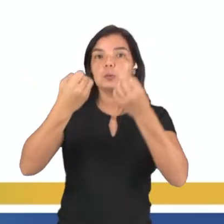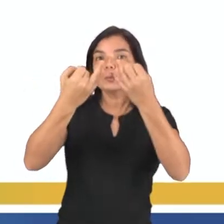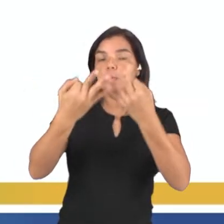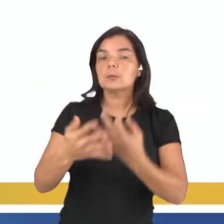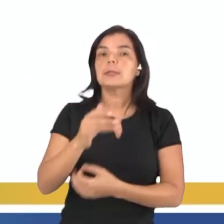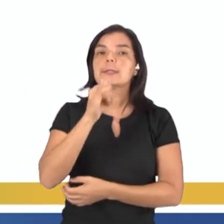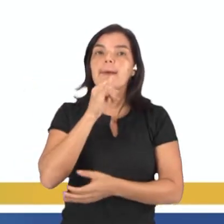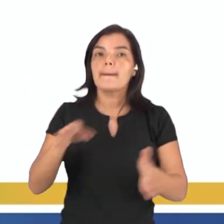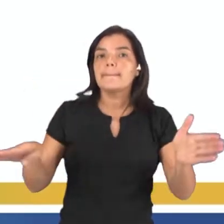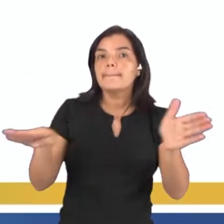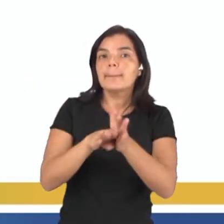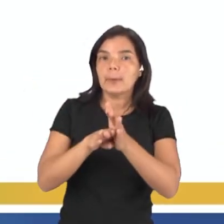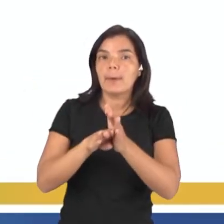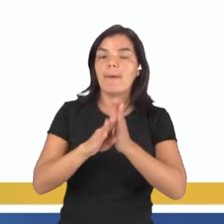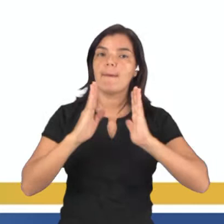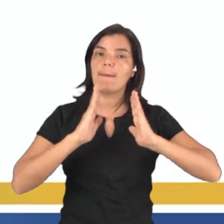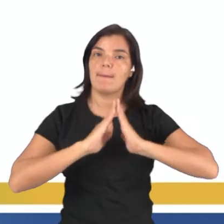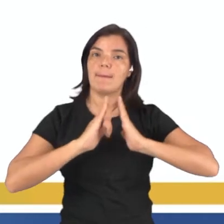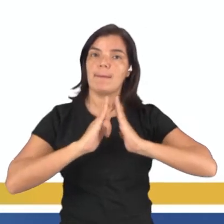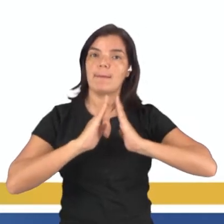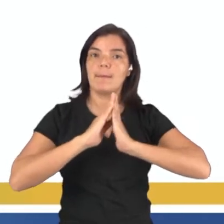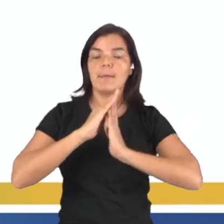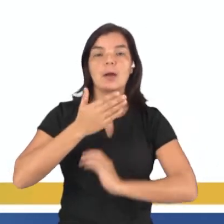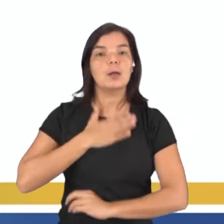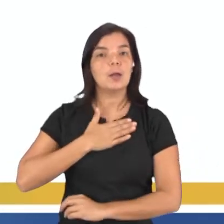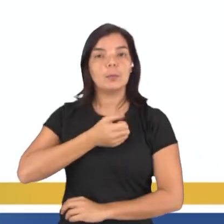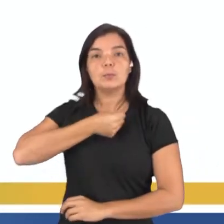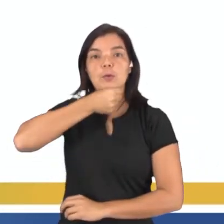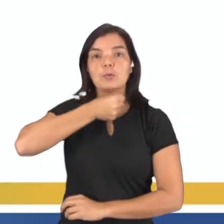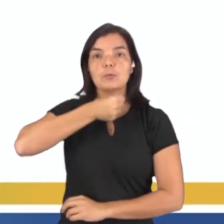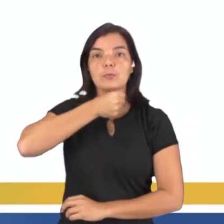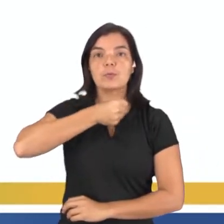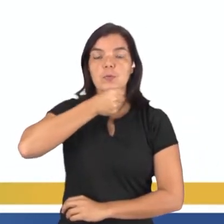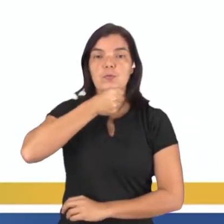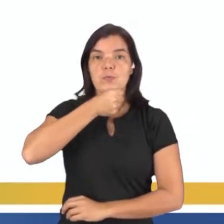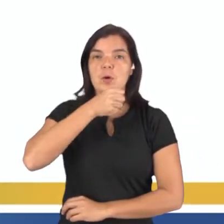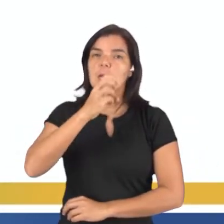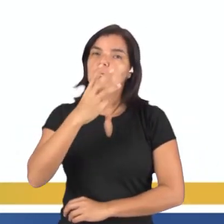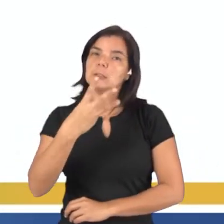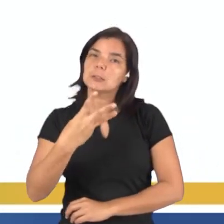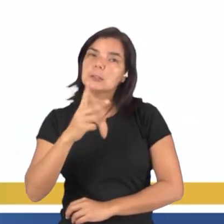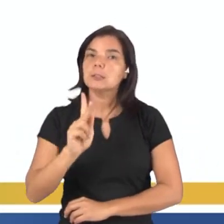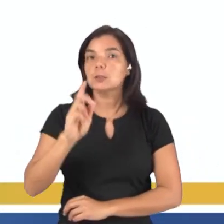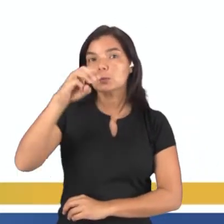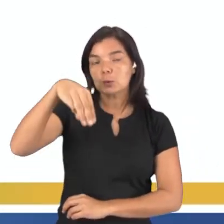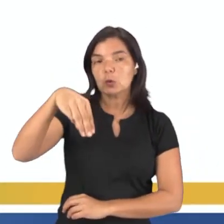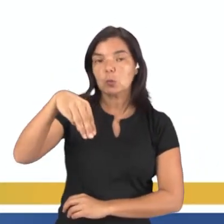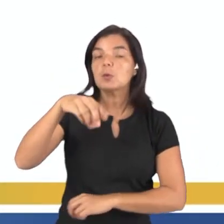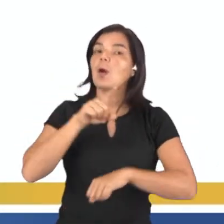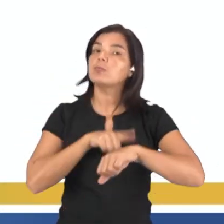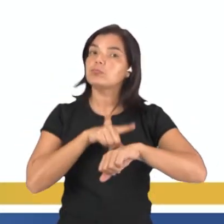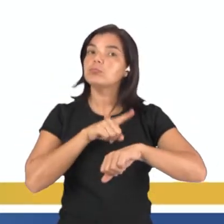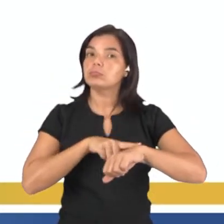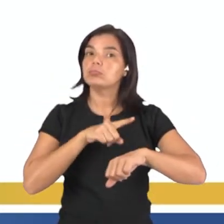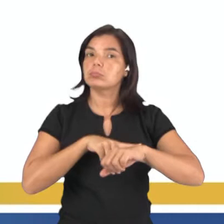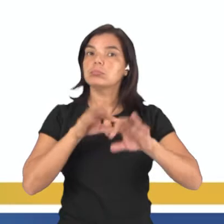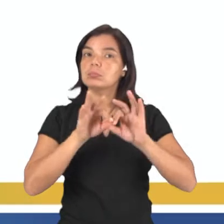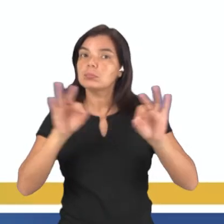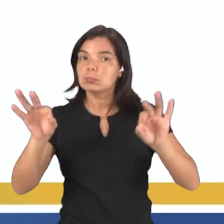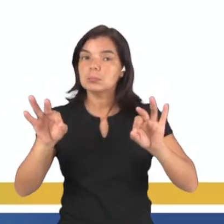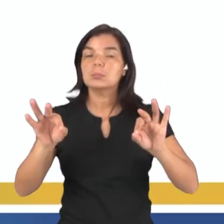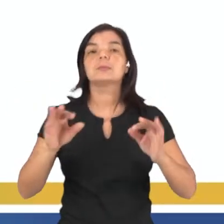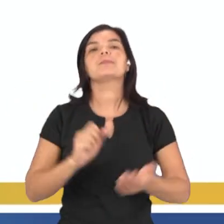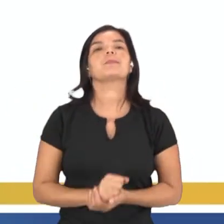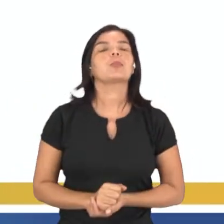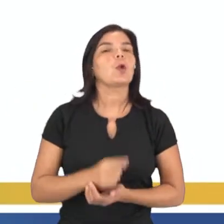digo para chegar até a casa da minha avó, eu gasto 3 km, ainda dá o tempo que você gasta para